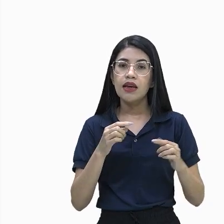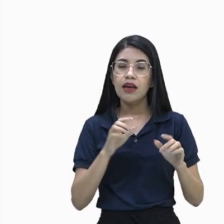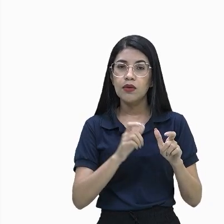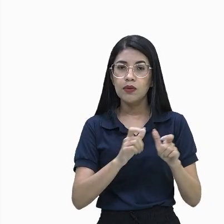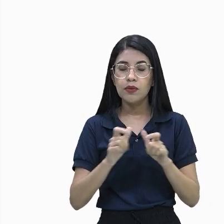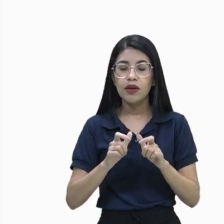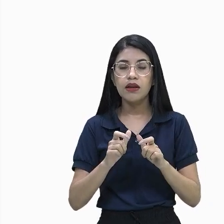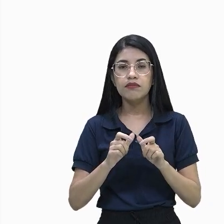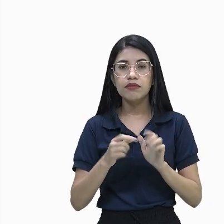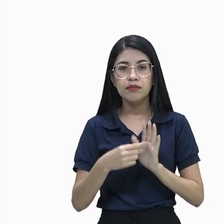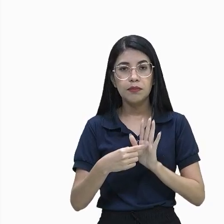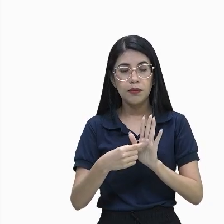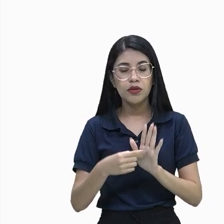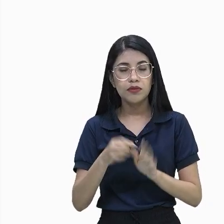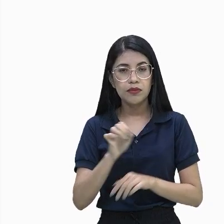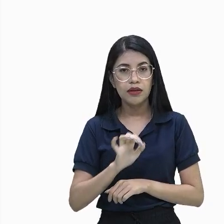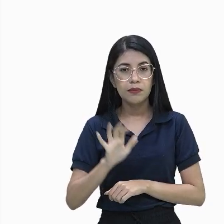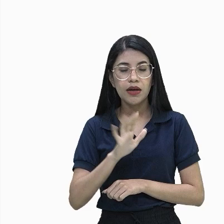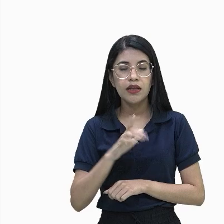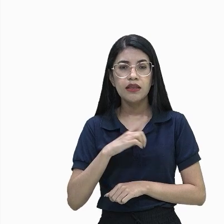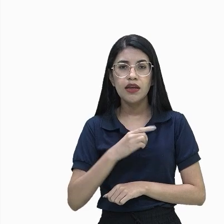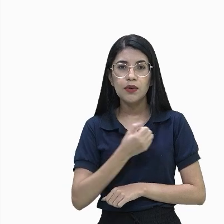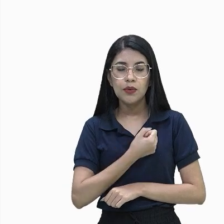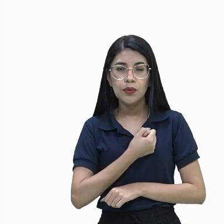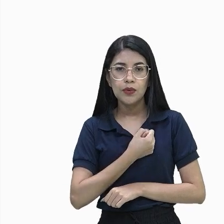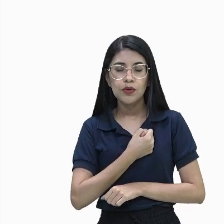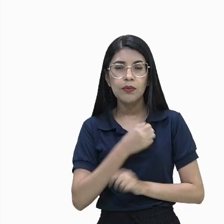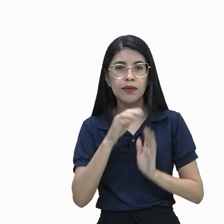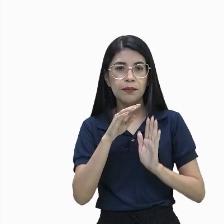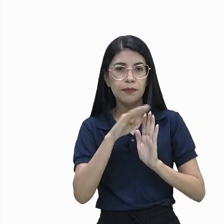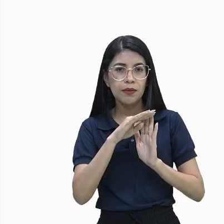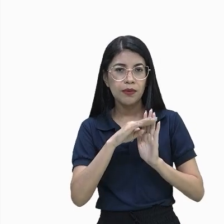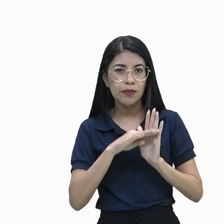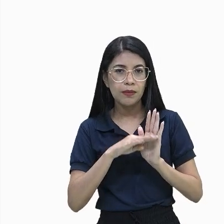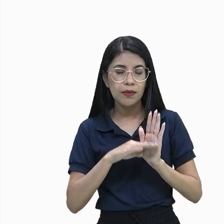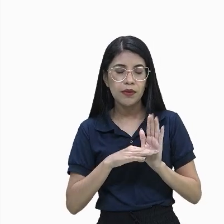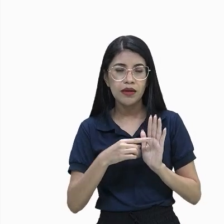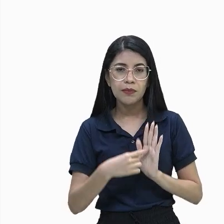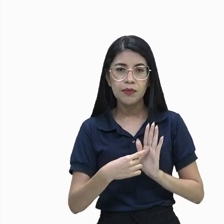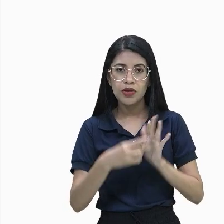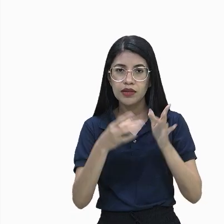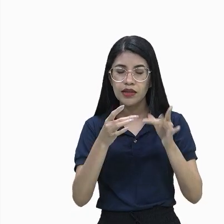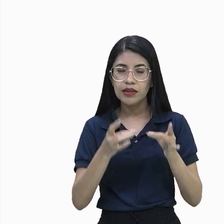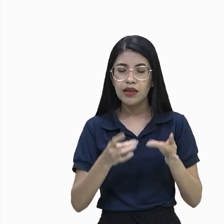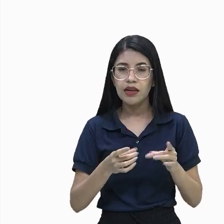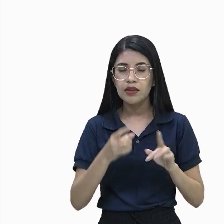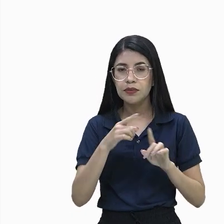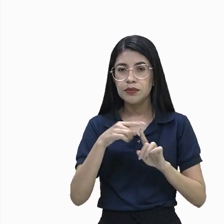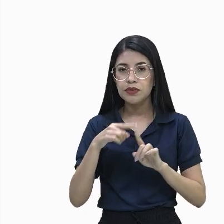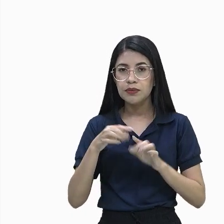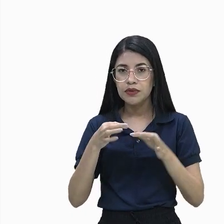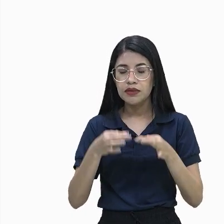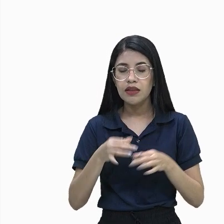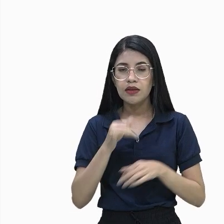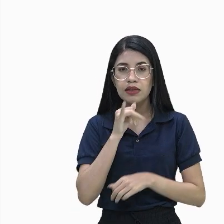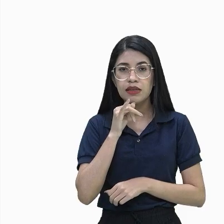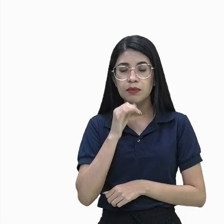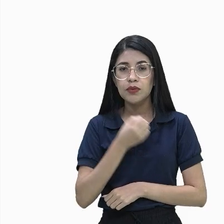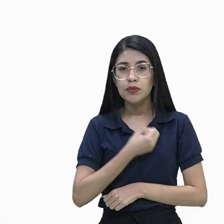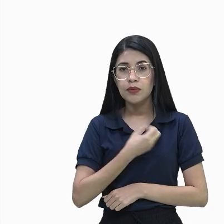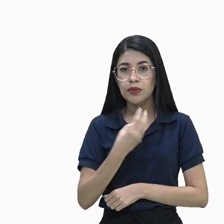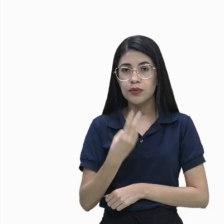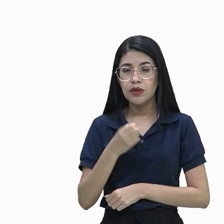que mostra no mapa tem um númerozinho e cada um desses acaba mostrando para a gente um tipo. Por exemplo, o número 2, que está aqui na